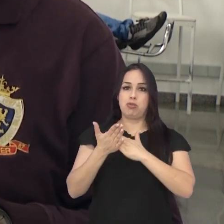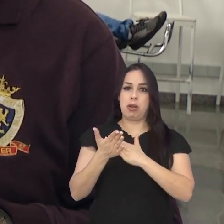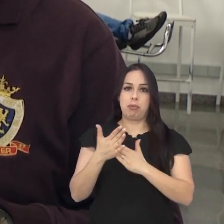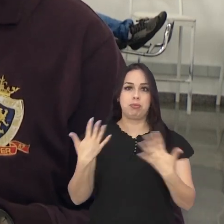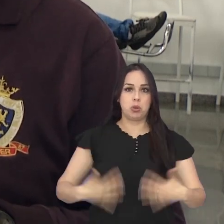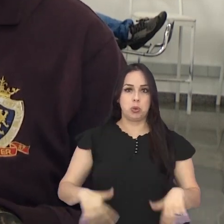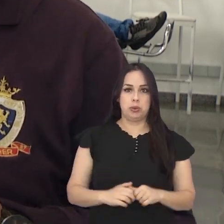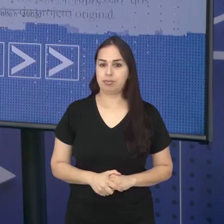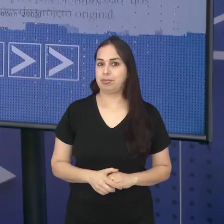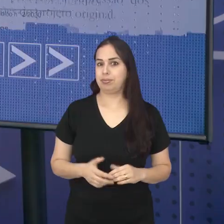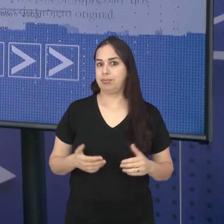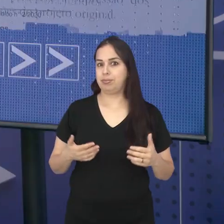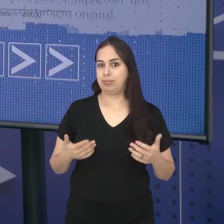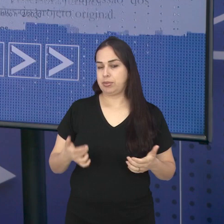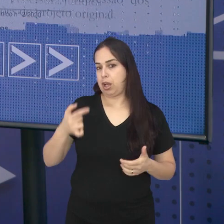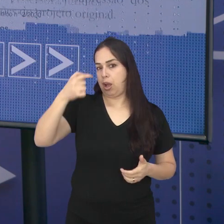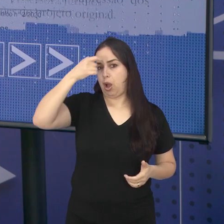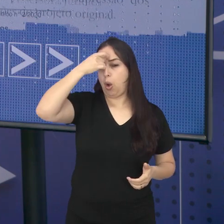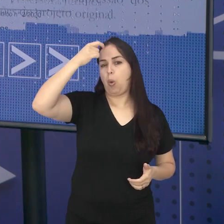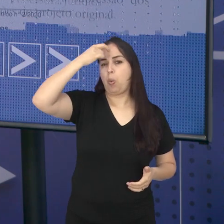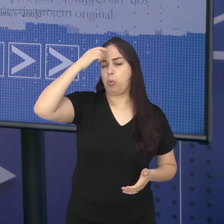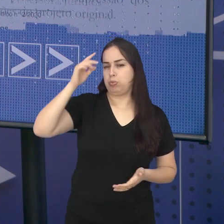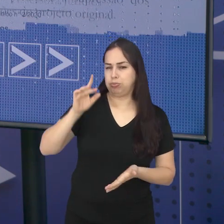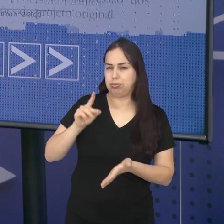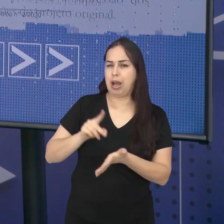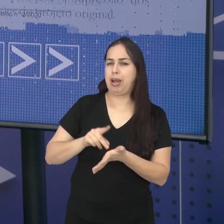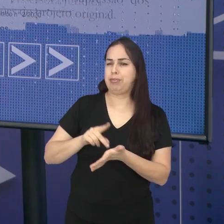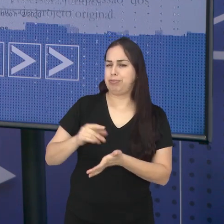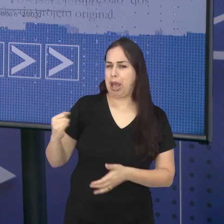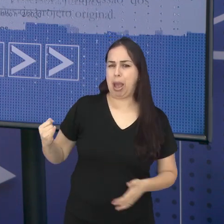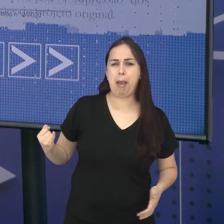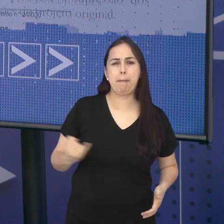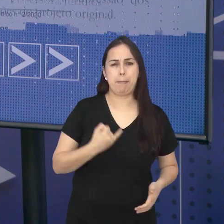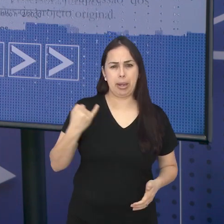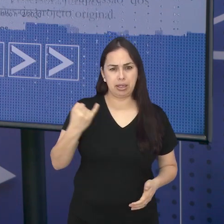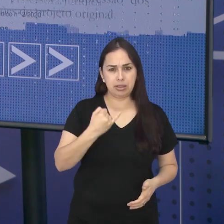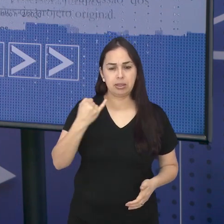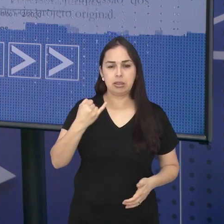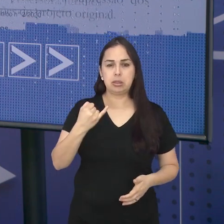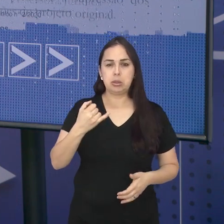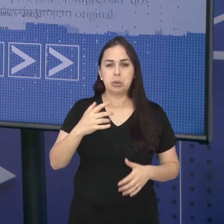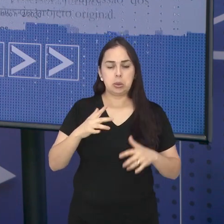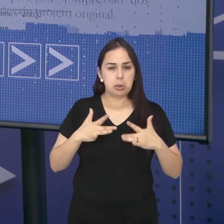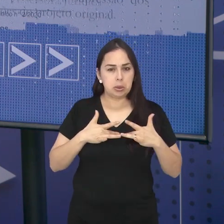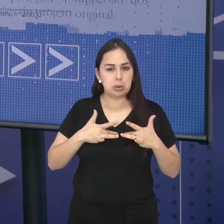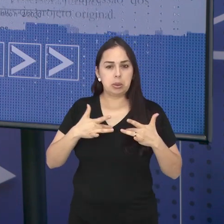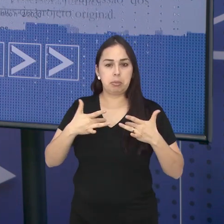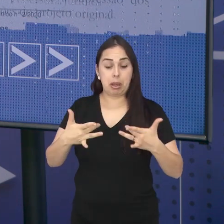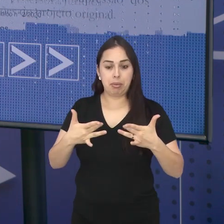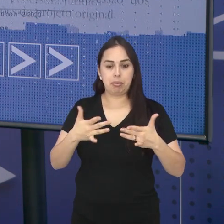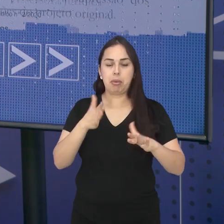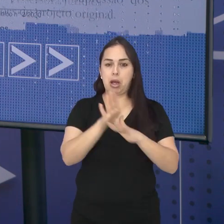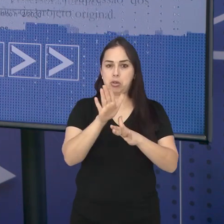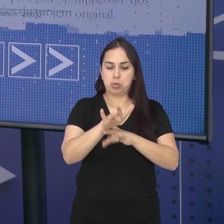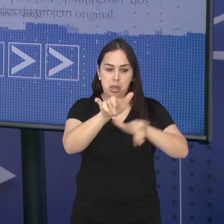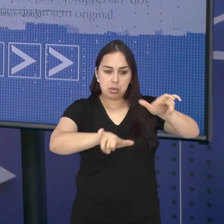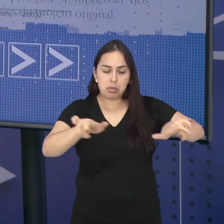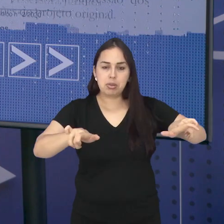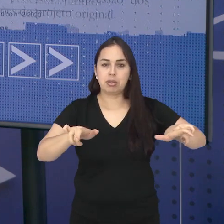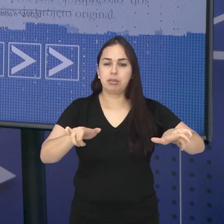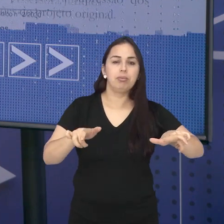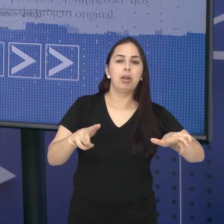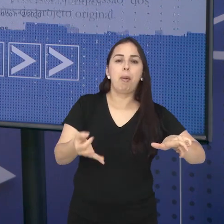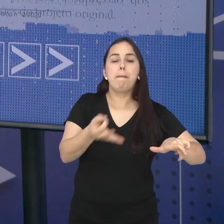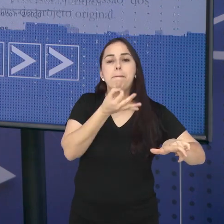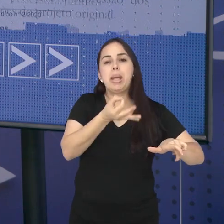ajudará e muito a conscientização é realmente muito importante pois um pequeno gesto nosso pode salvar a vida de